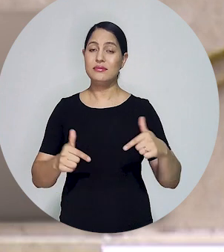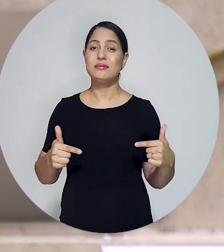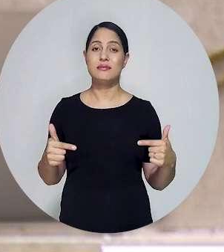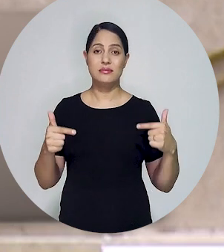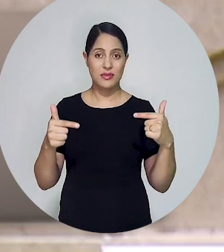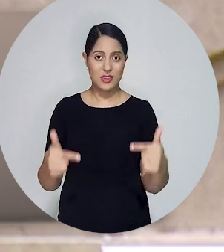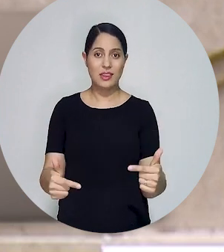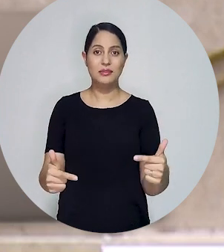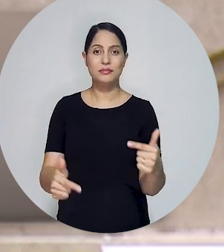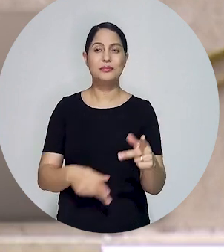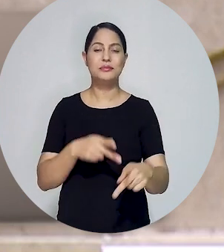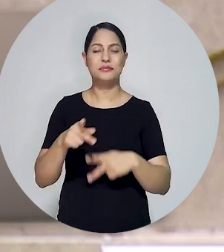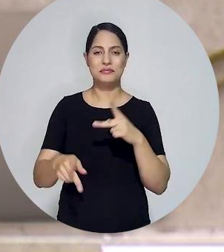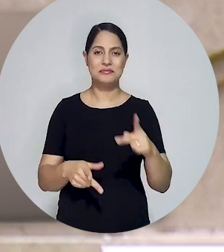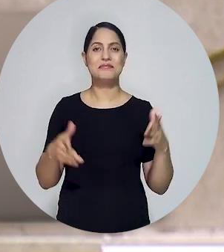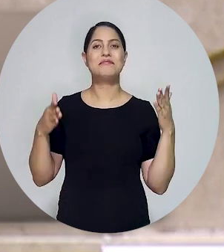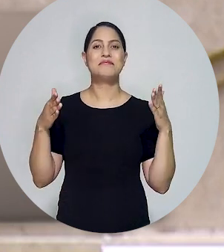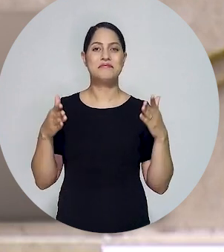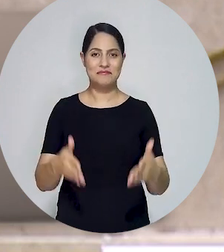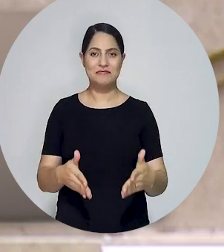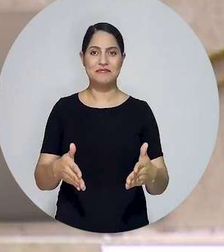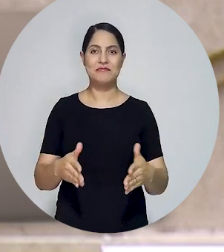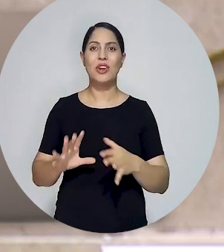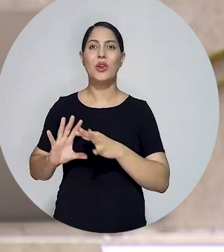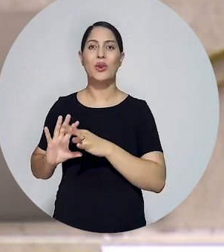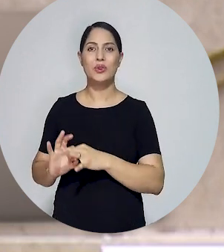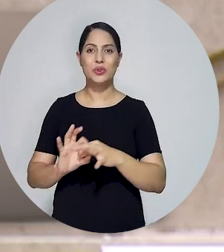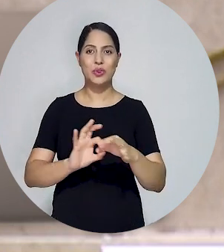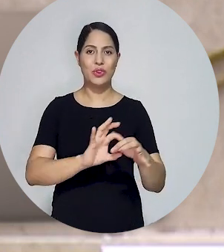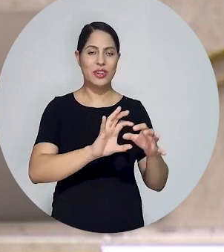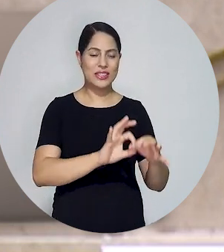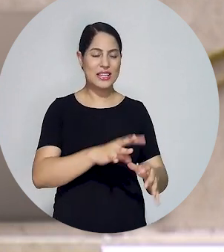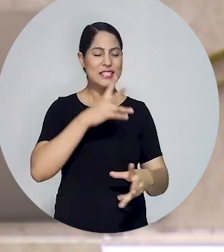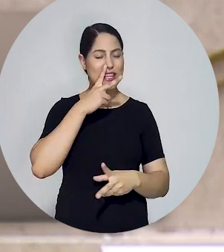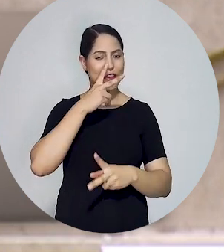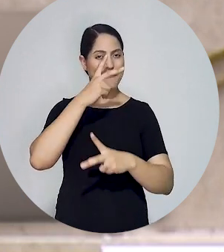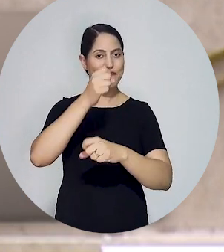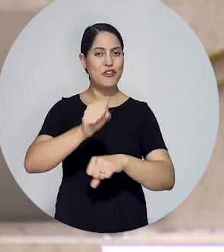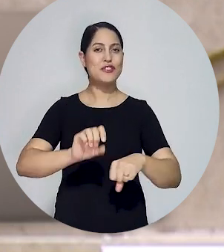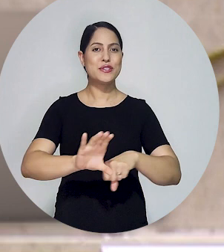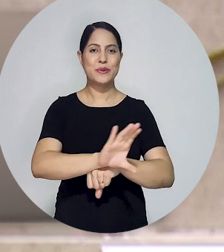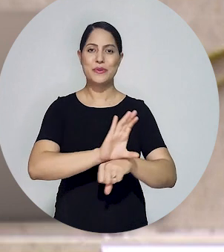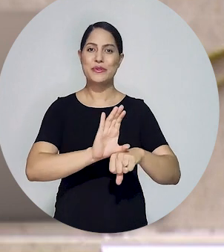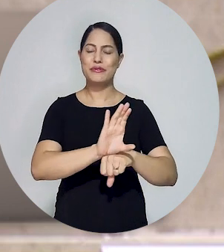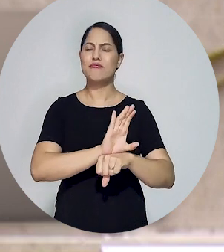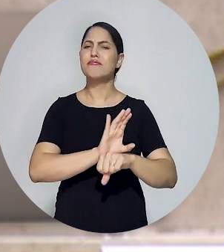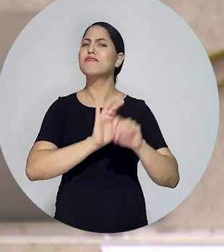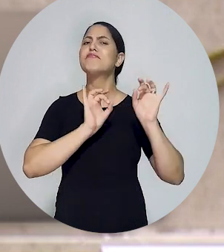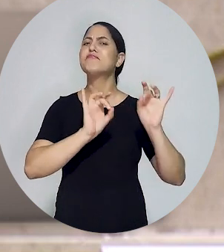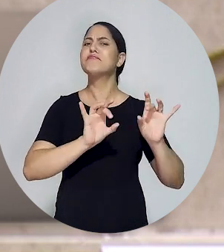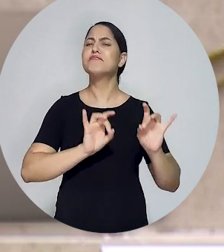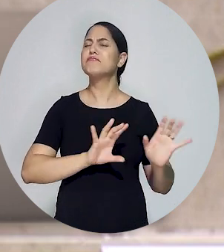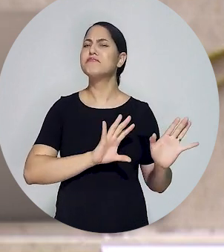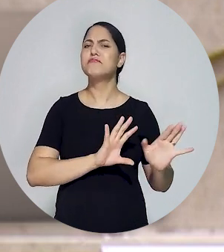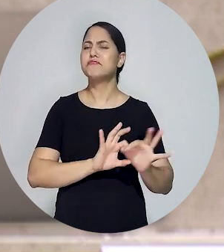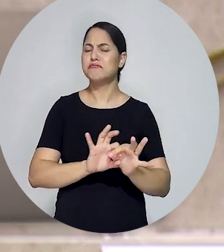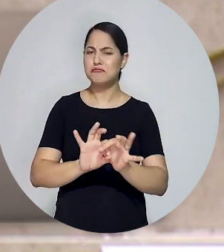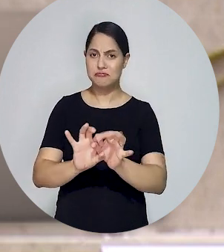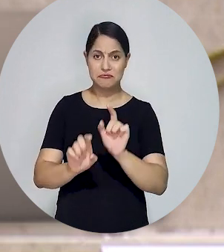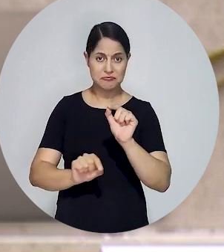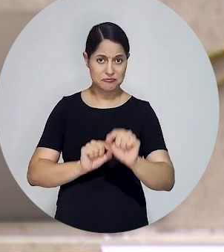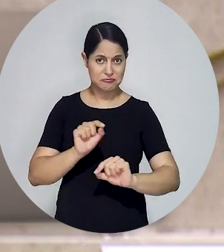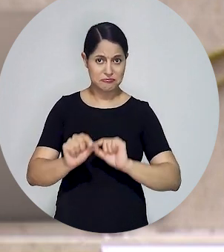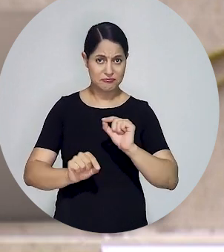e a participação popular, exaltada sua força normativa, em especial